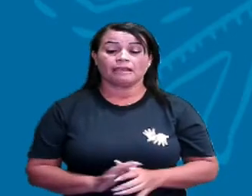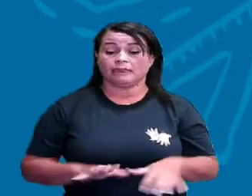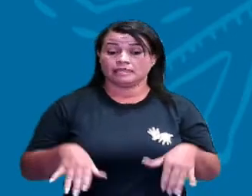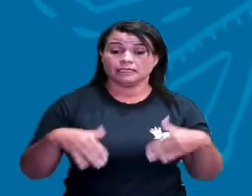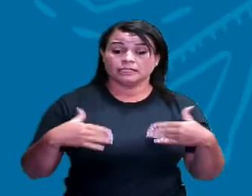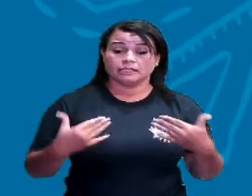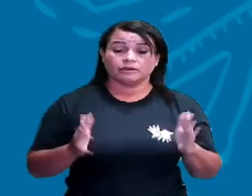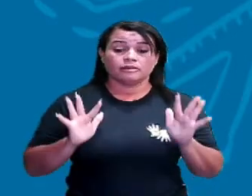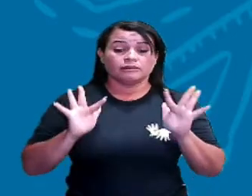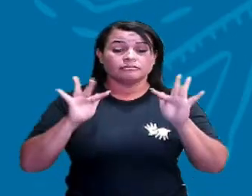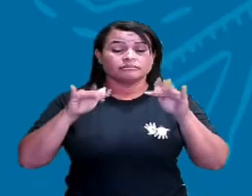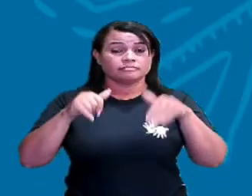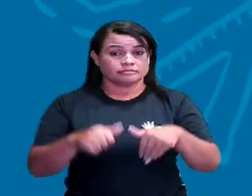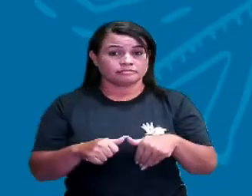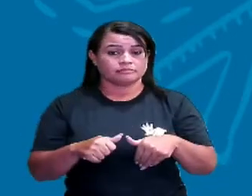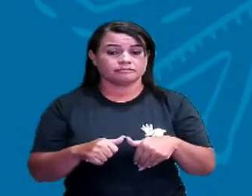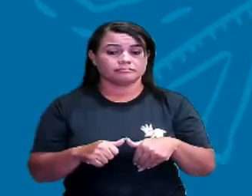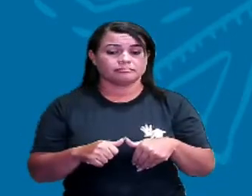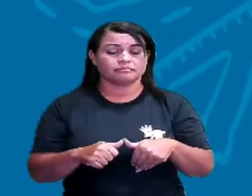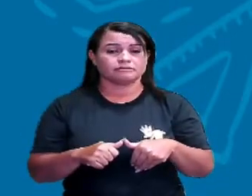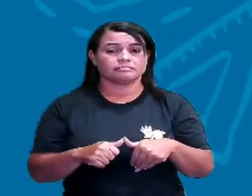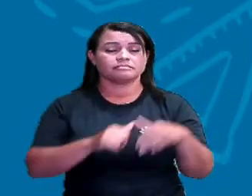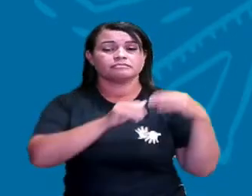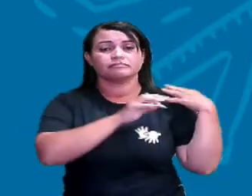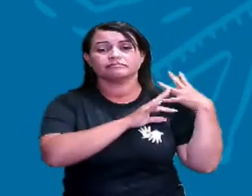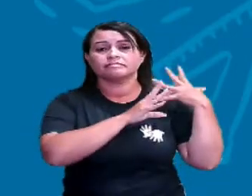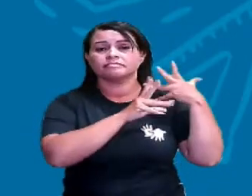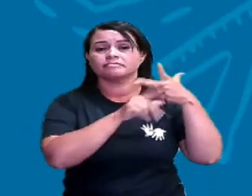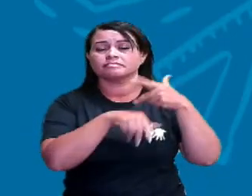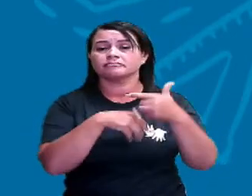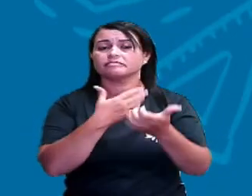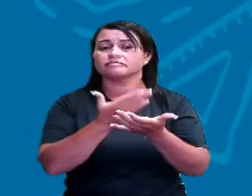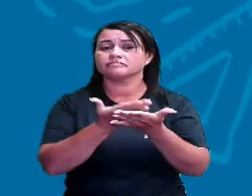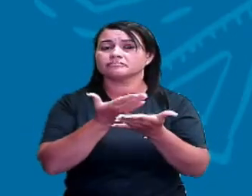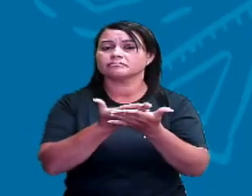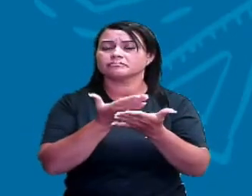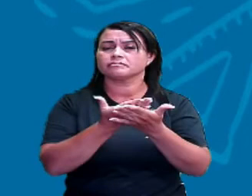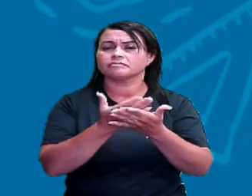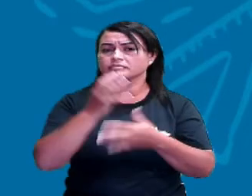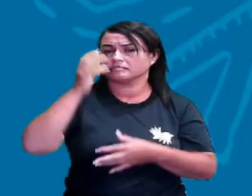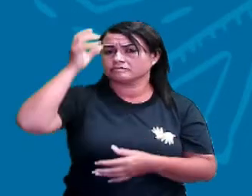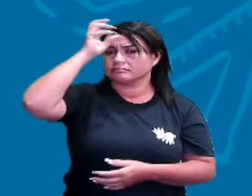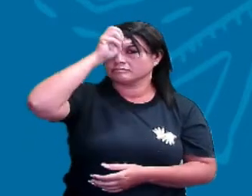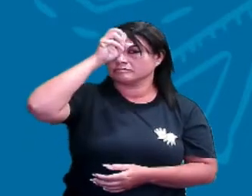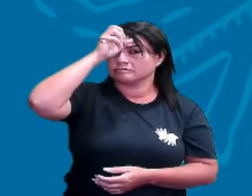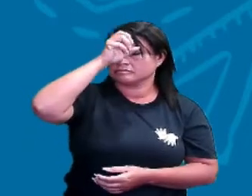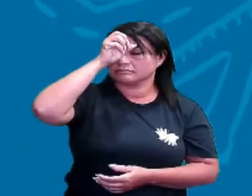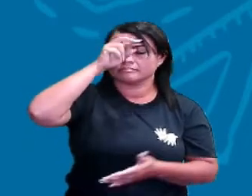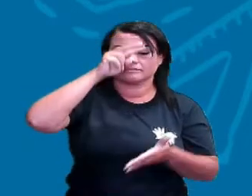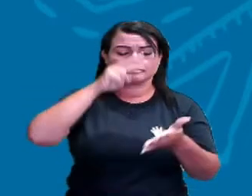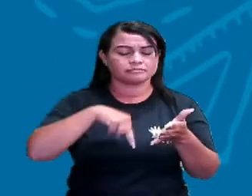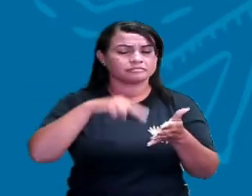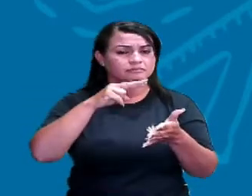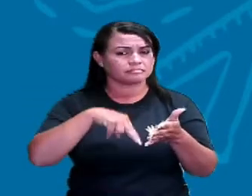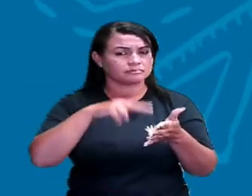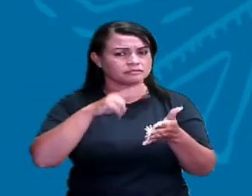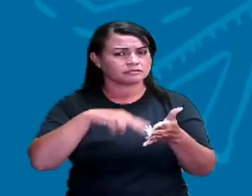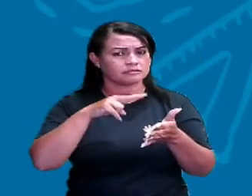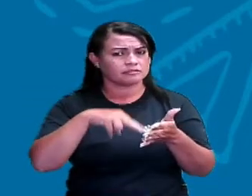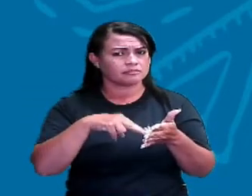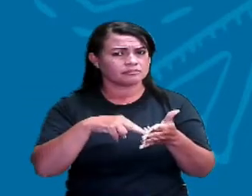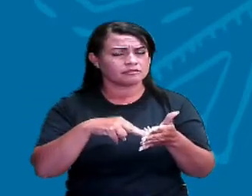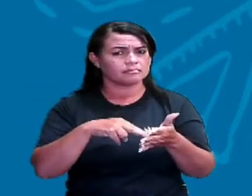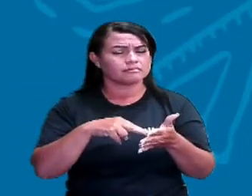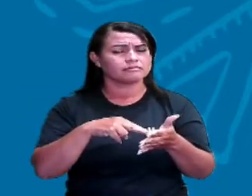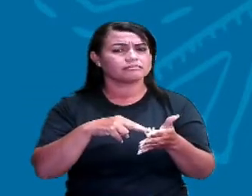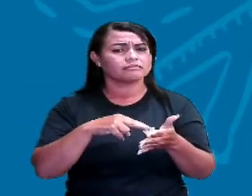Então, finalizando e revisando a nossa aula, aprendemos que ler faz parte do